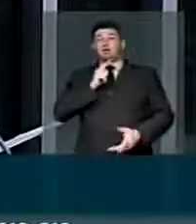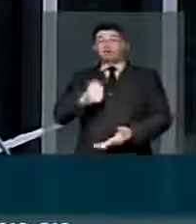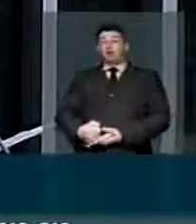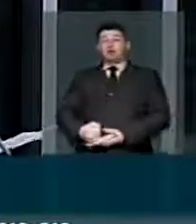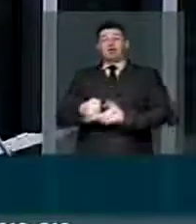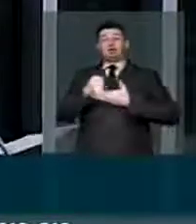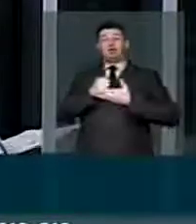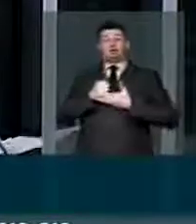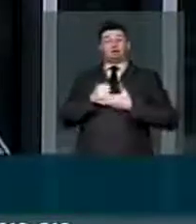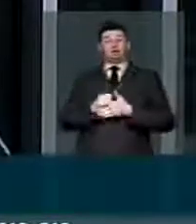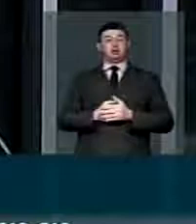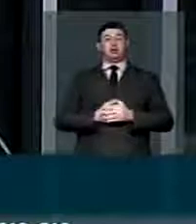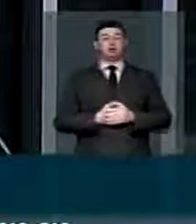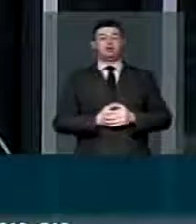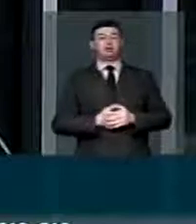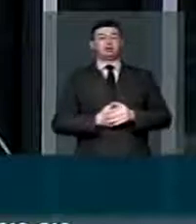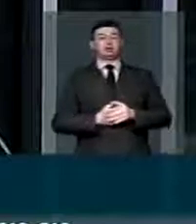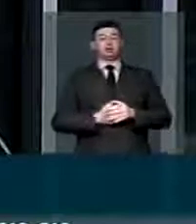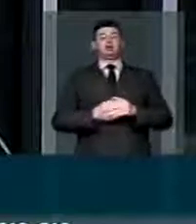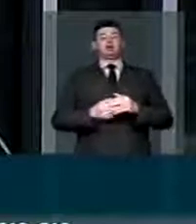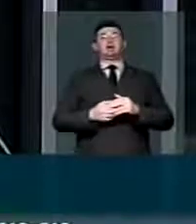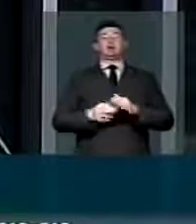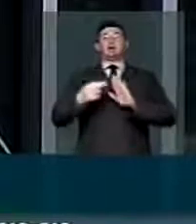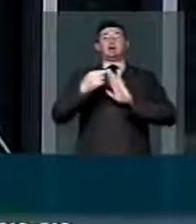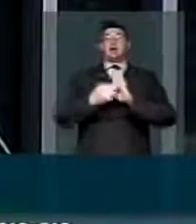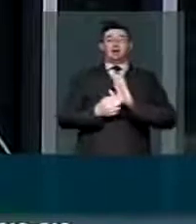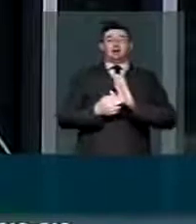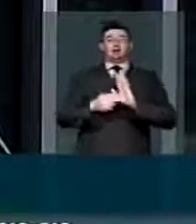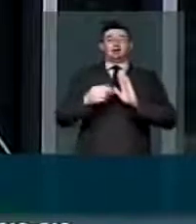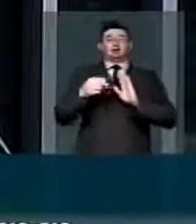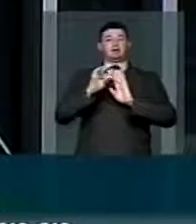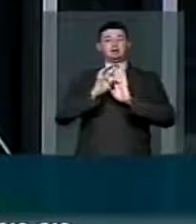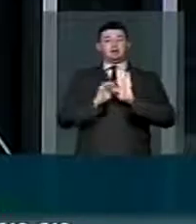apoiou em pareceres de